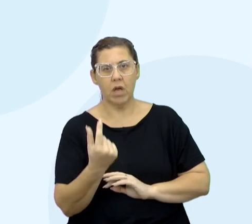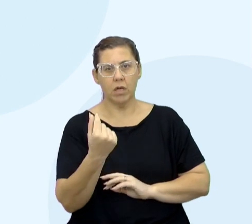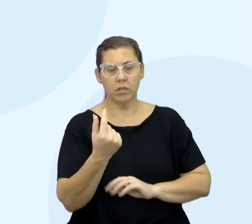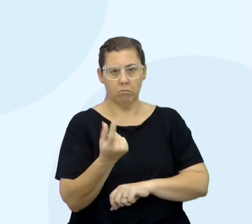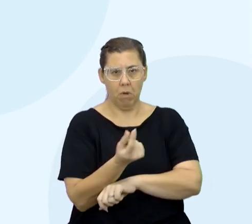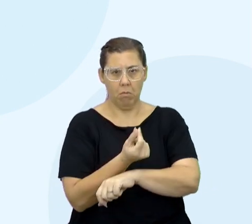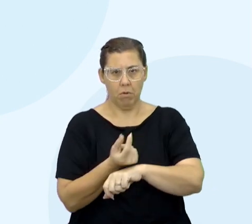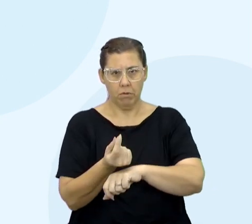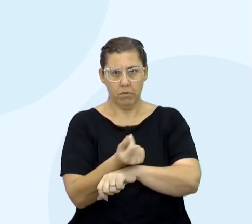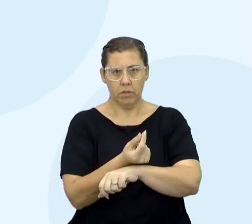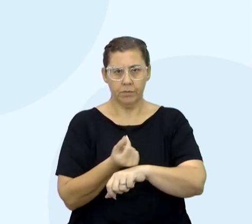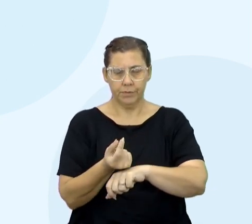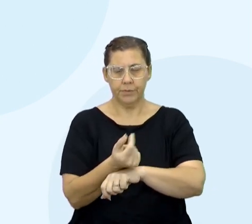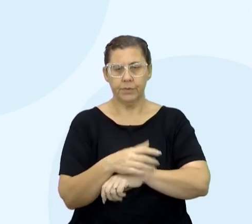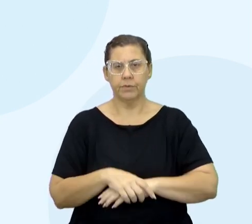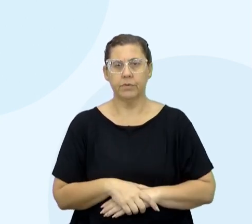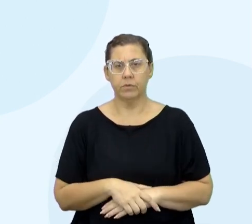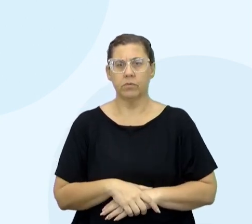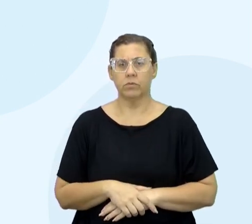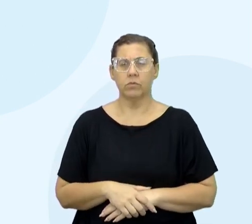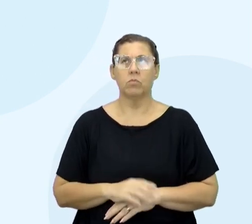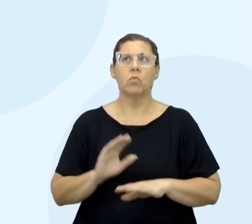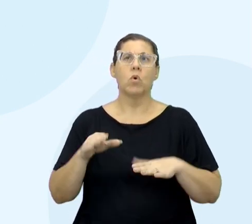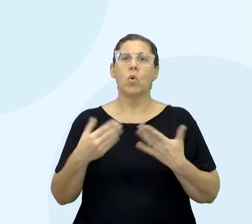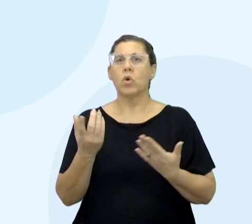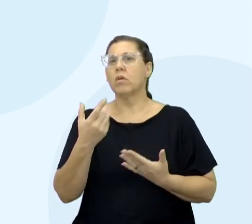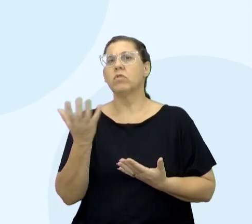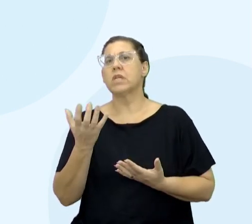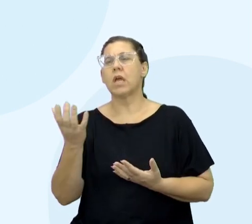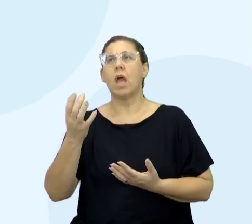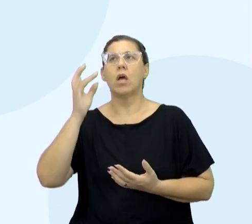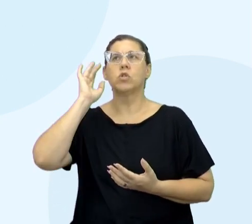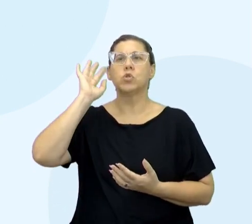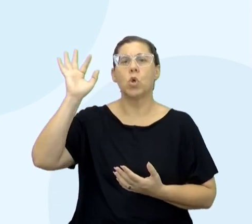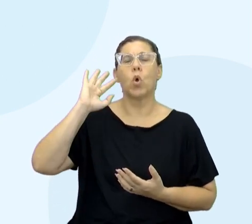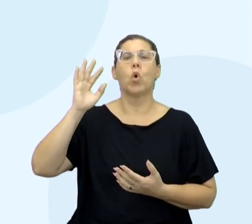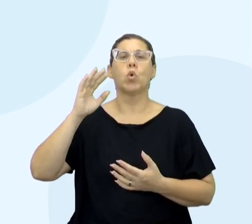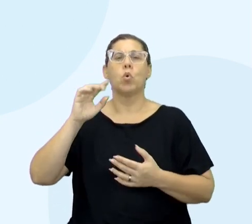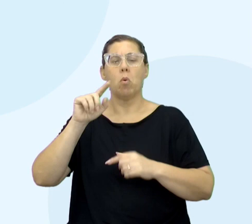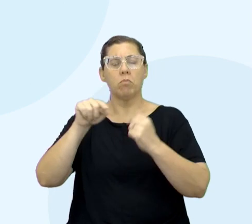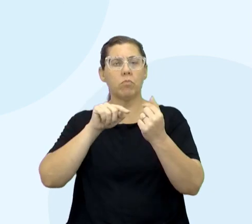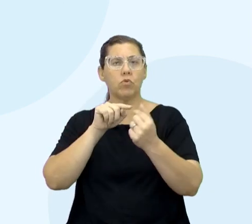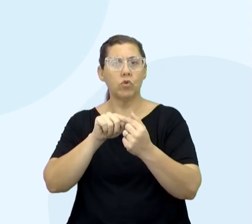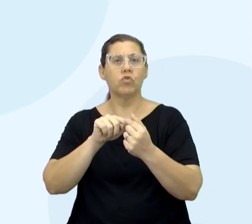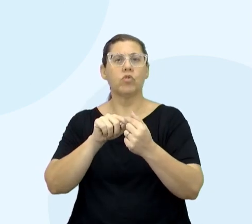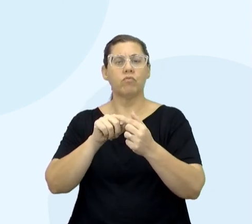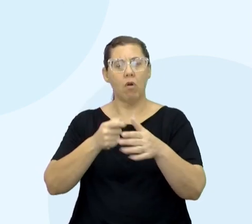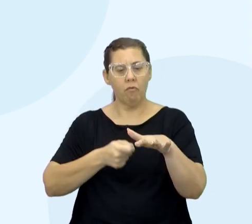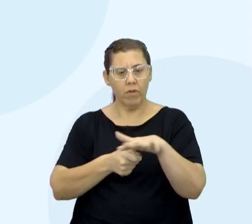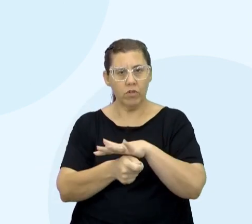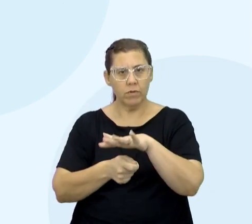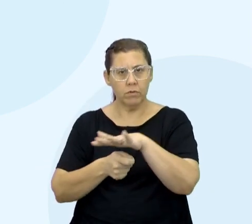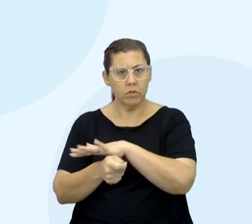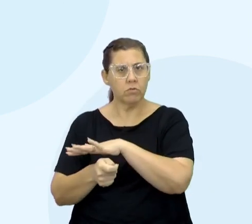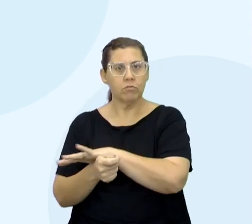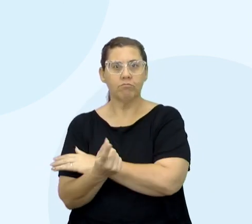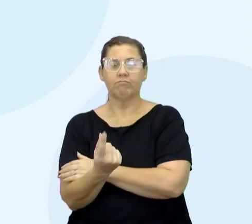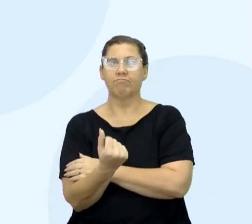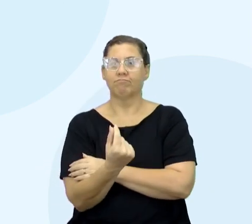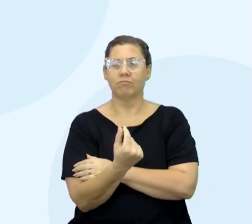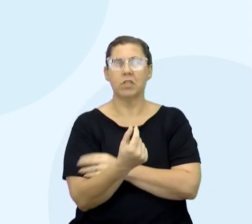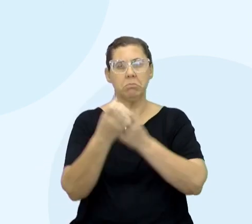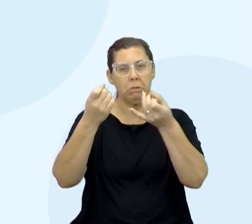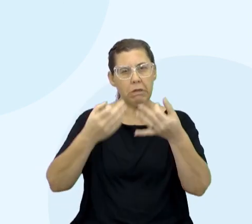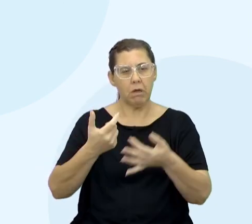aí de dinheiro, o seu sonho, as suas metas, o seu investimento pessoal e o seu investimento financeiro. Falamos muito